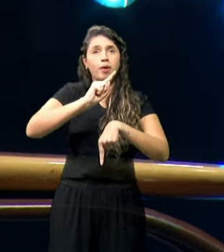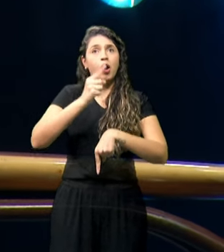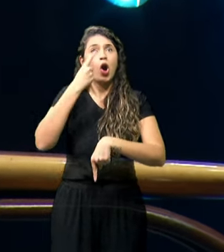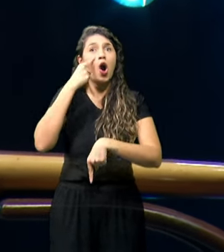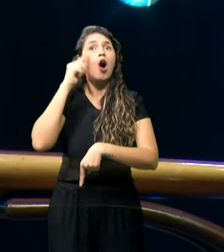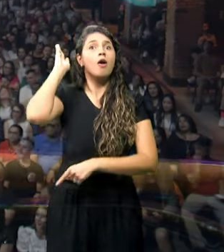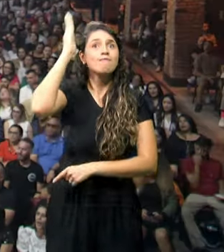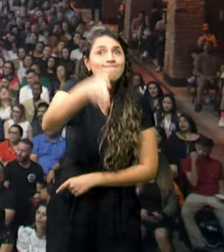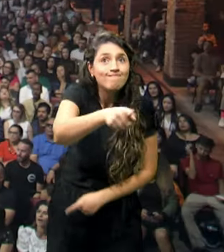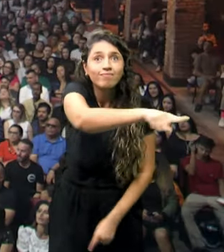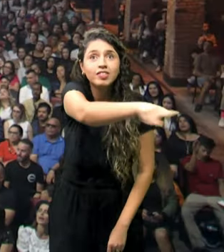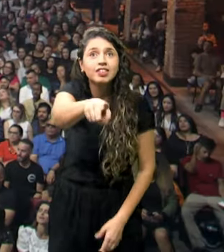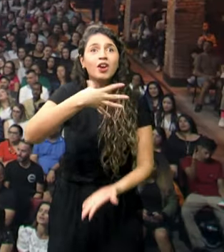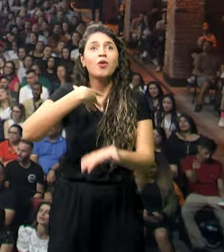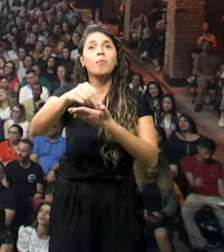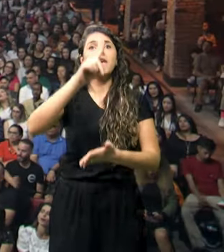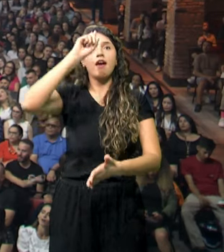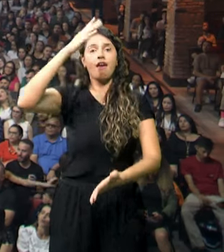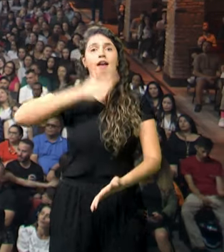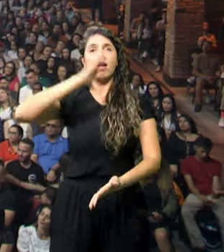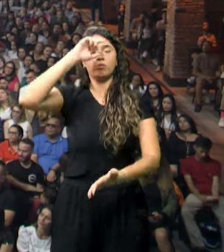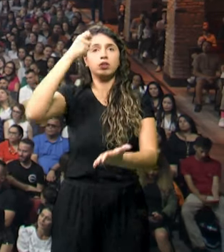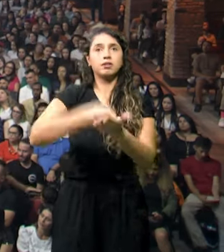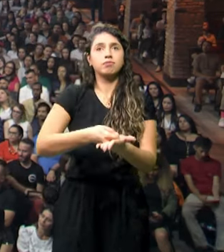vamos lá, vamos lá.